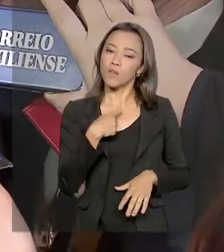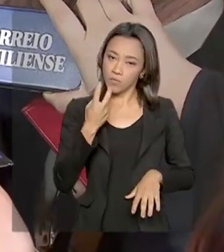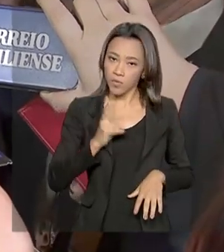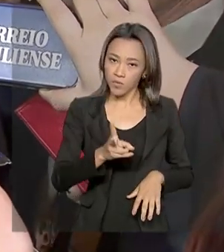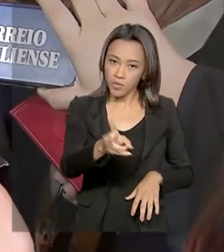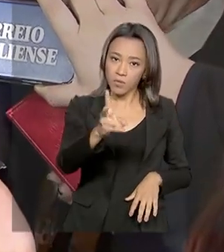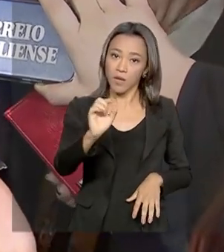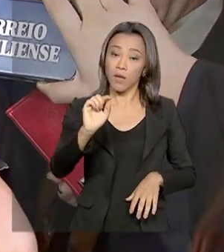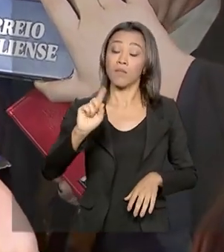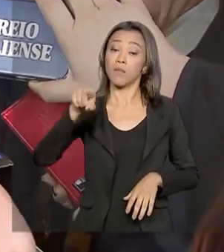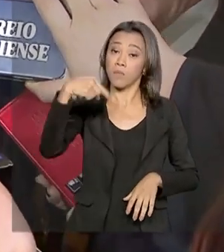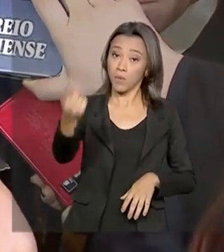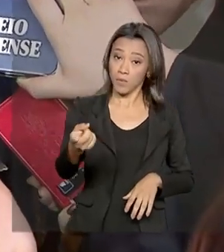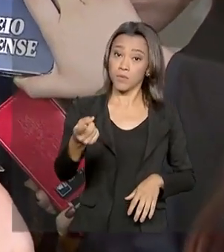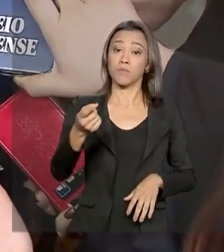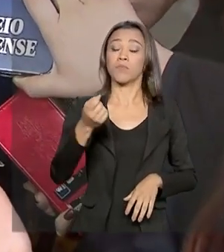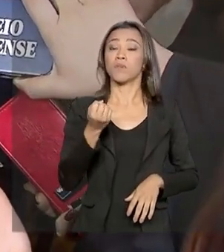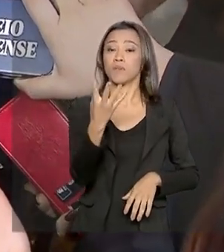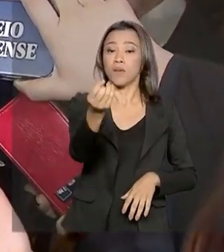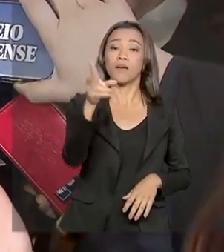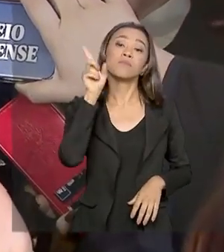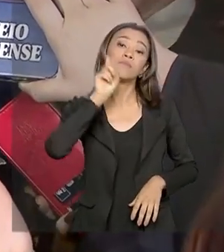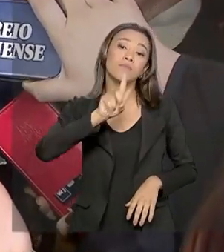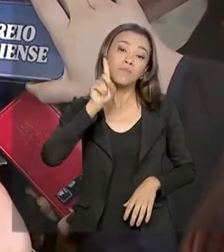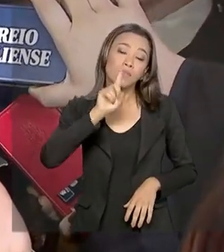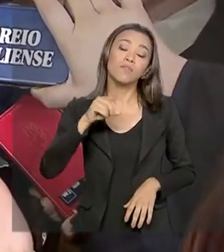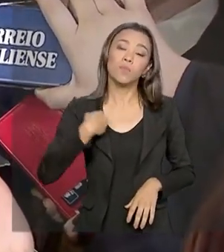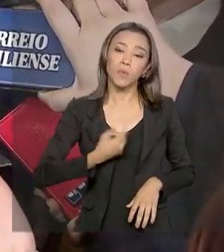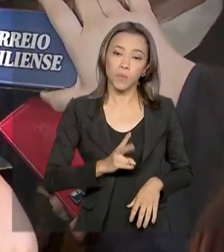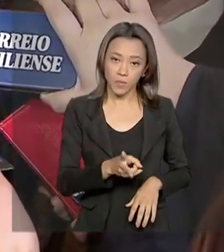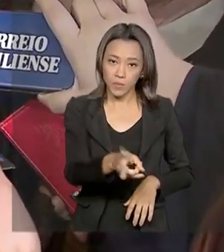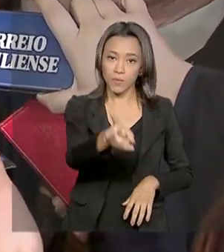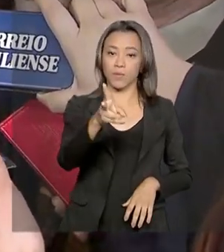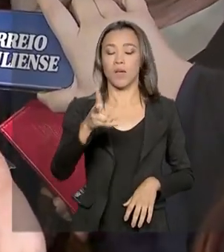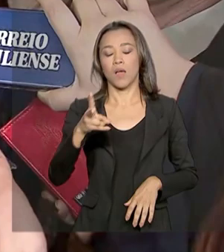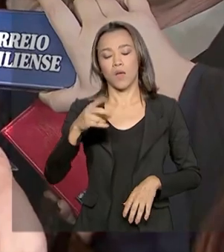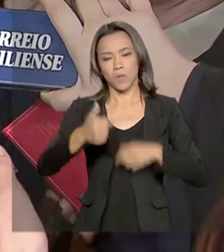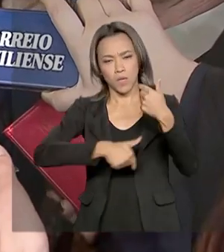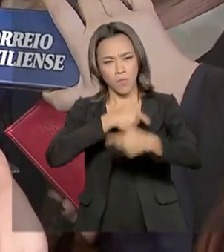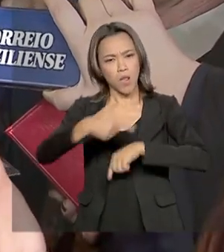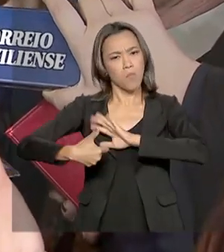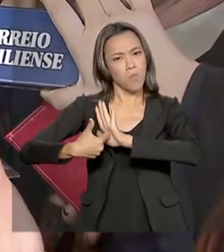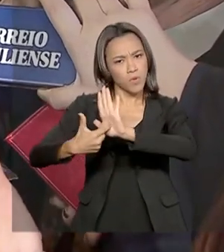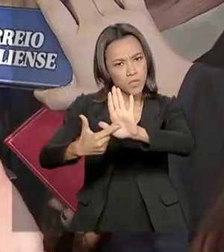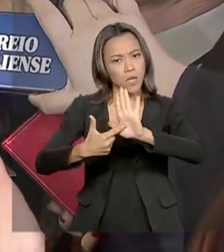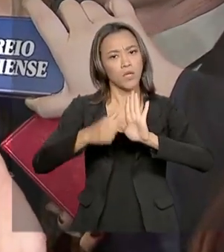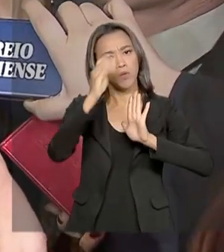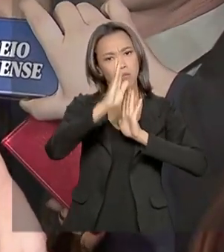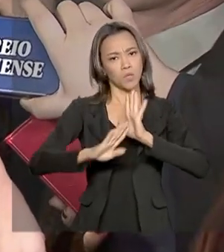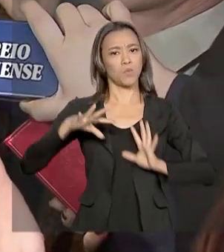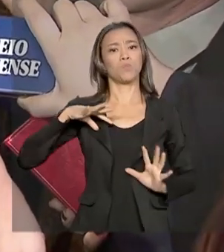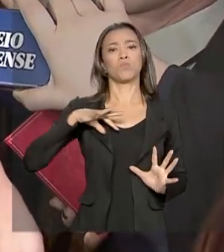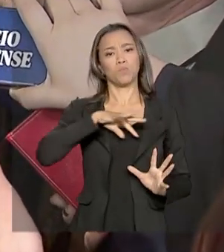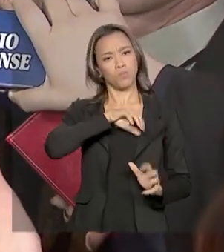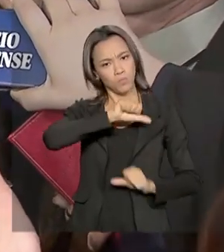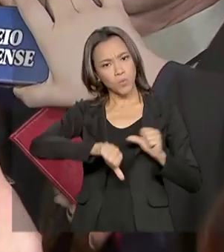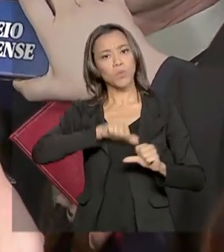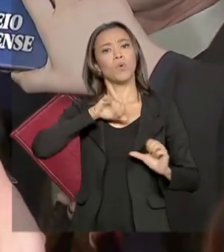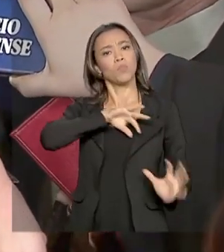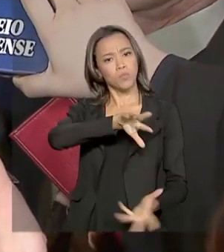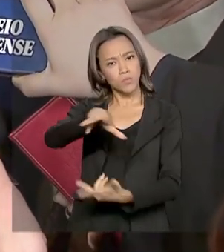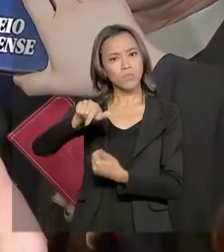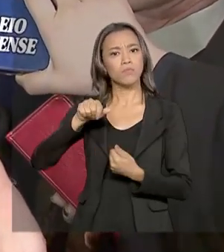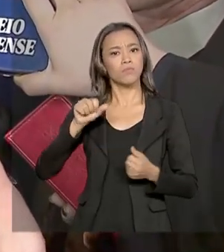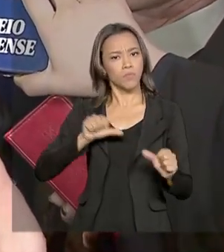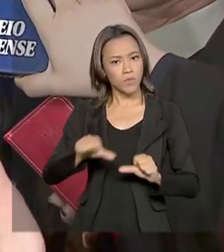ser para os Estados Unidos e continuaremos então fazendo esse trabalho de mostrar que o Brasil mudou para o mundo, a confiança voltou a